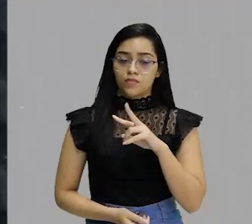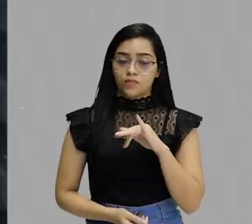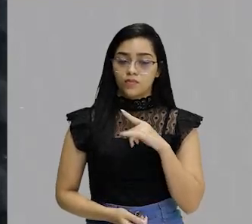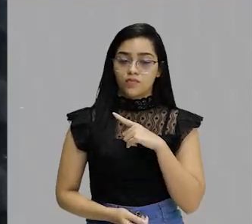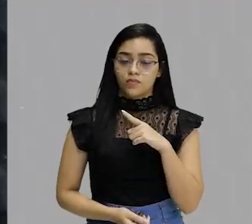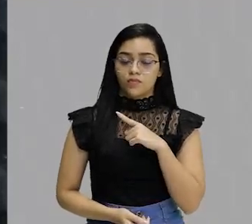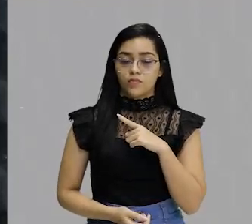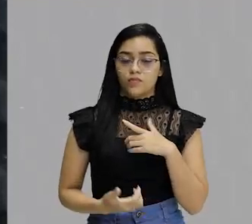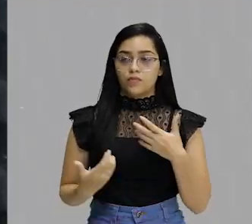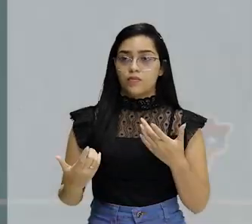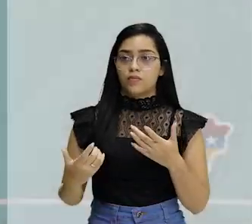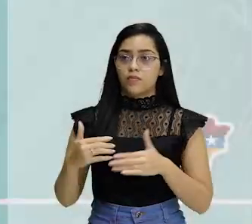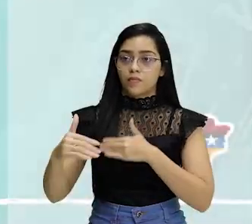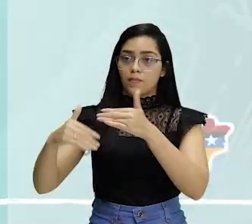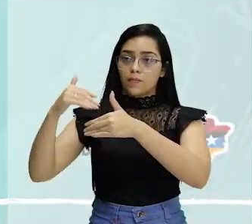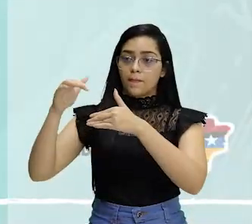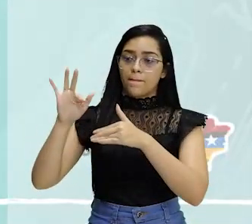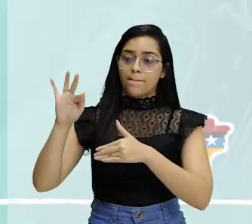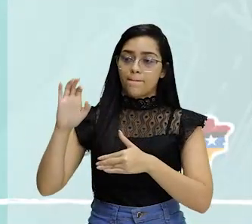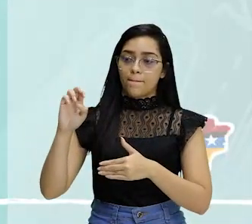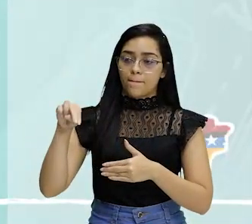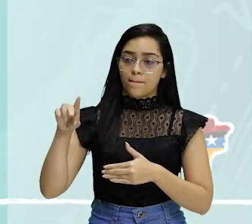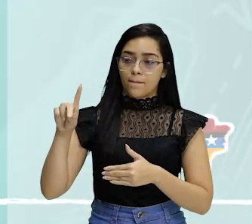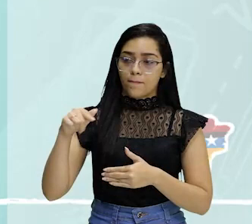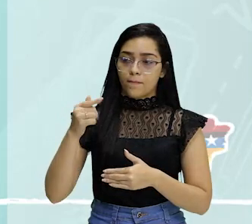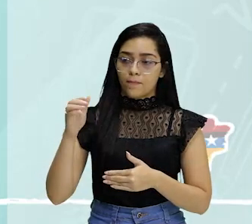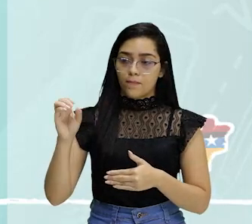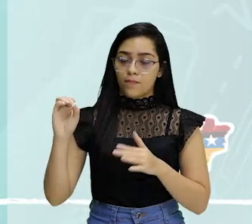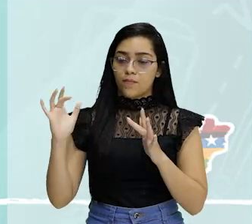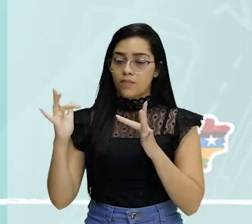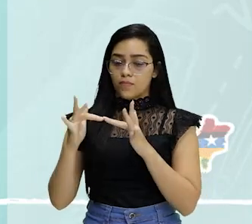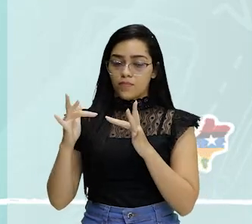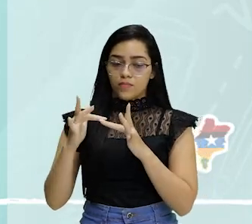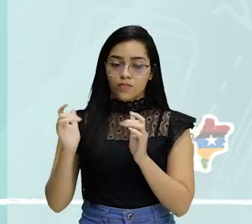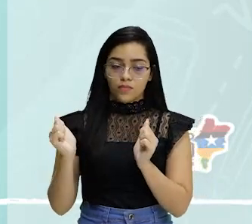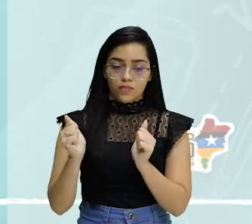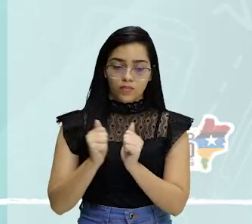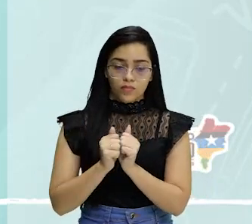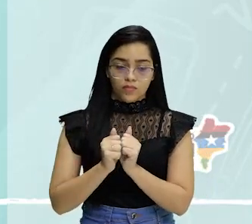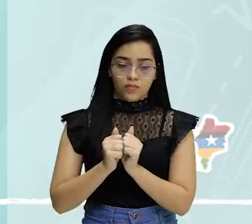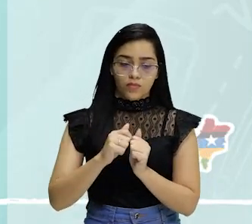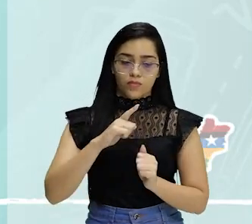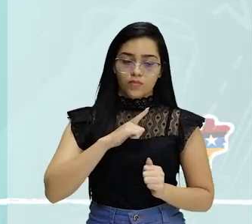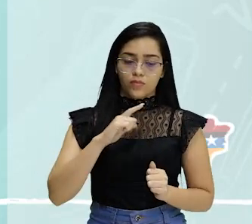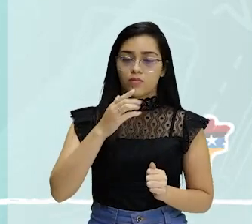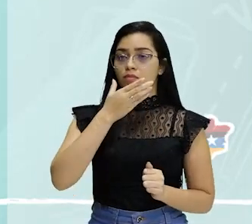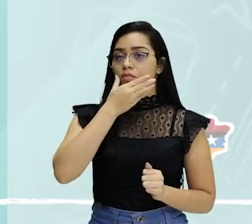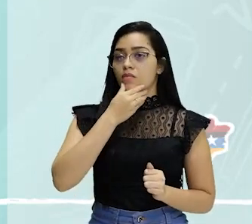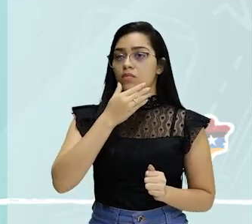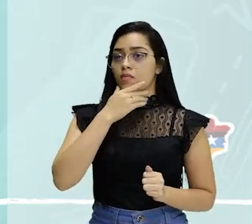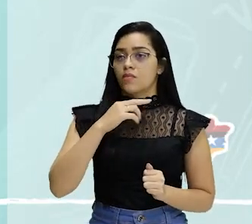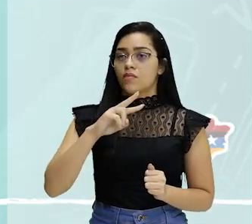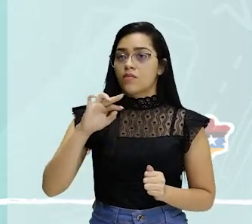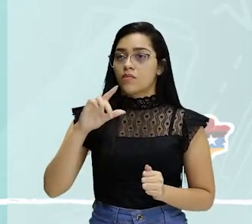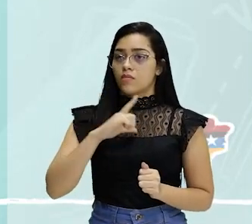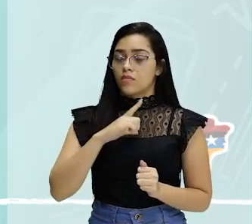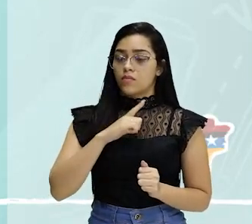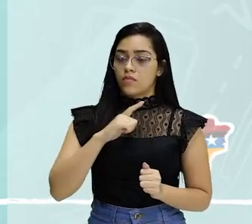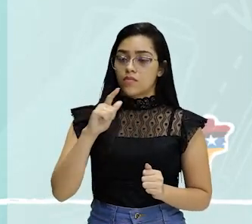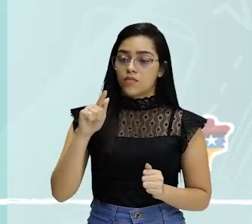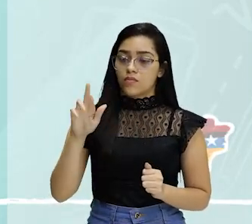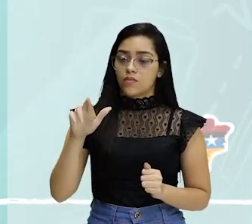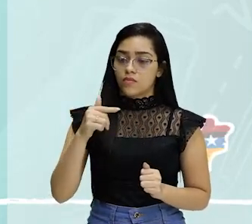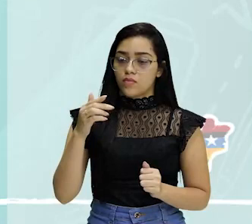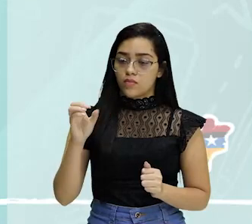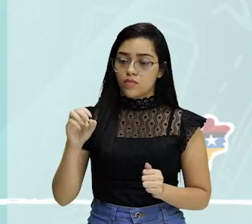ele chega no processo de fecundação, quando ele entra em contato com o órgão reprodutor feminino, ele vai formar o grão de pólen,